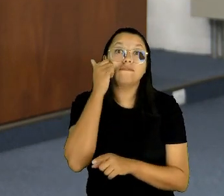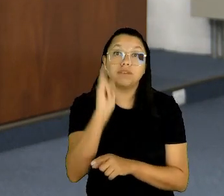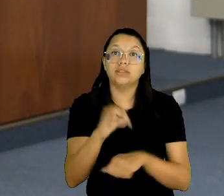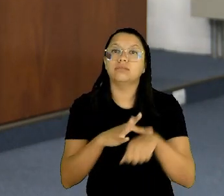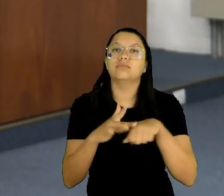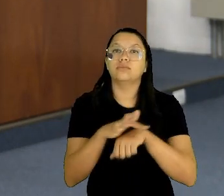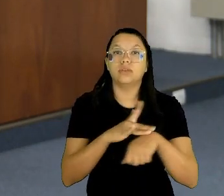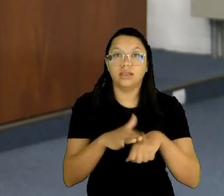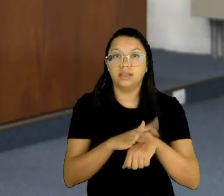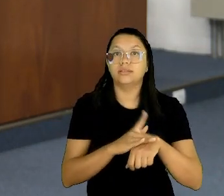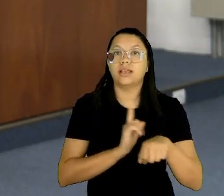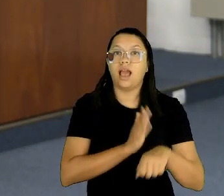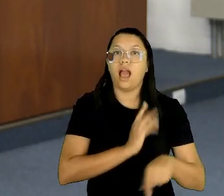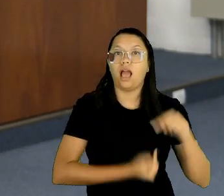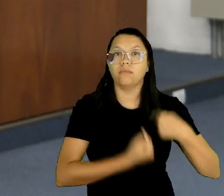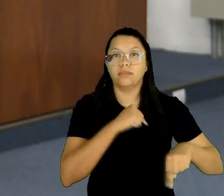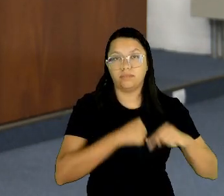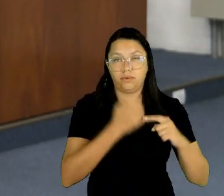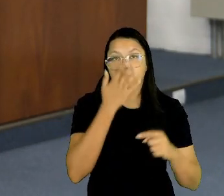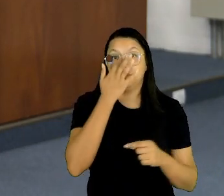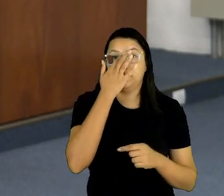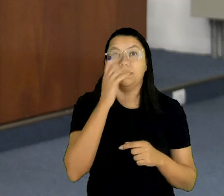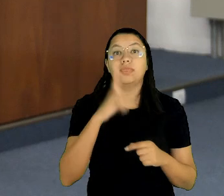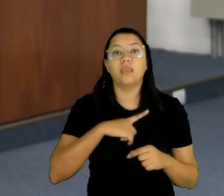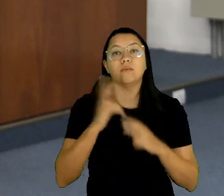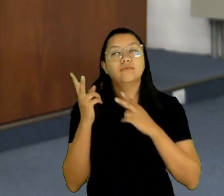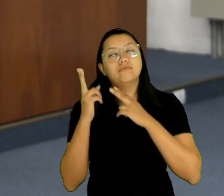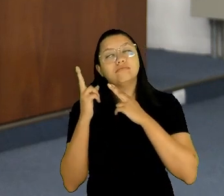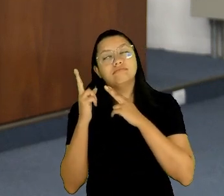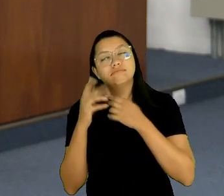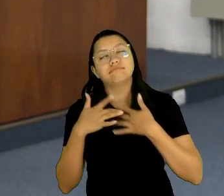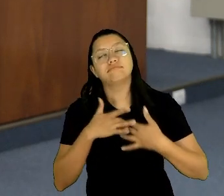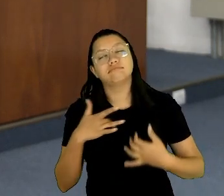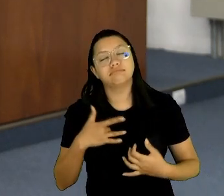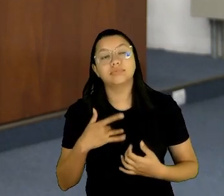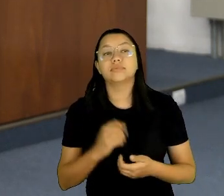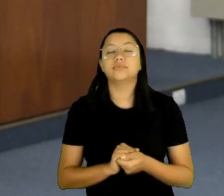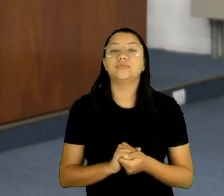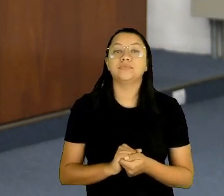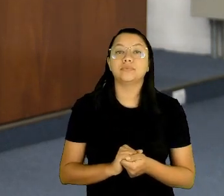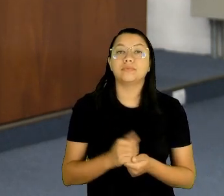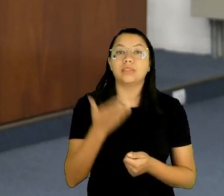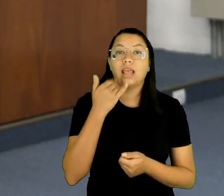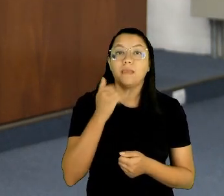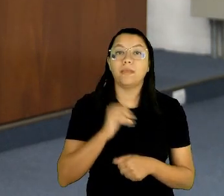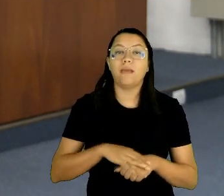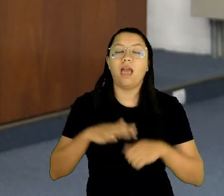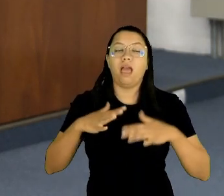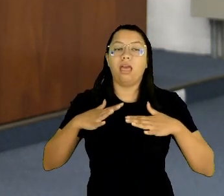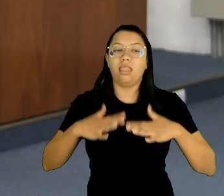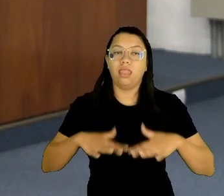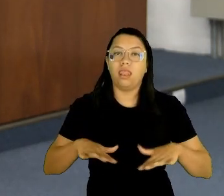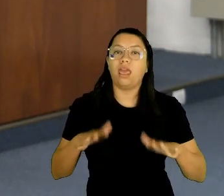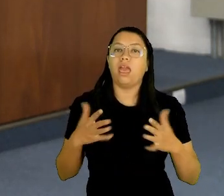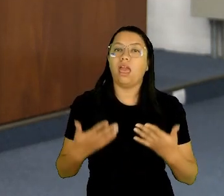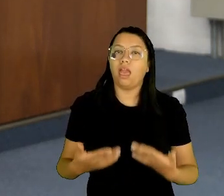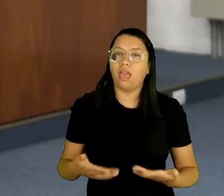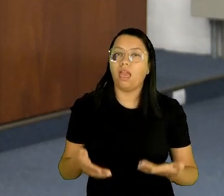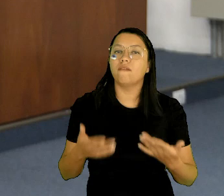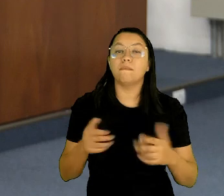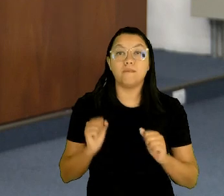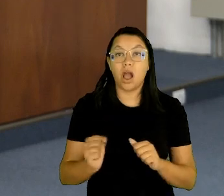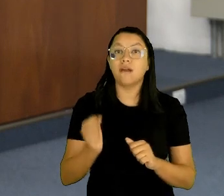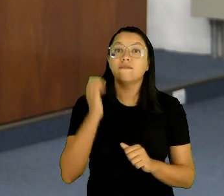previne doenças cardiometabólicas, a gente ter um sono saudável. E aí a gente dá preferência para alimentos mais